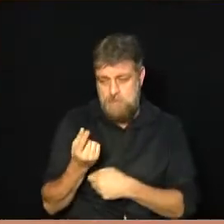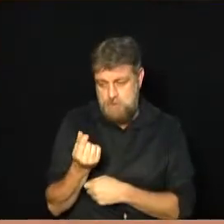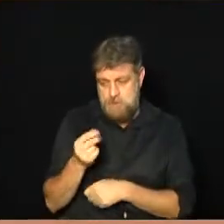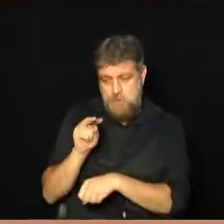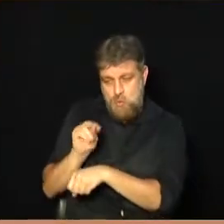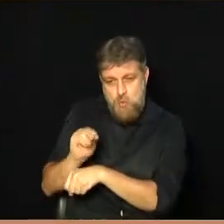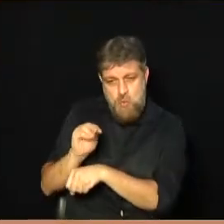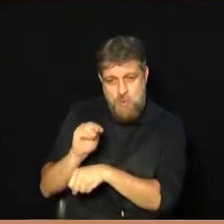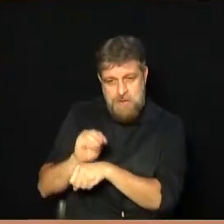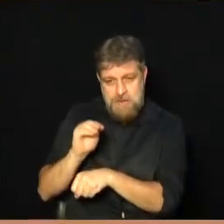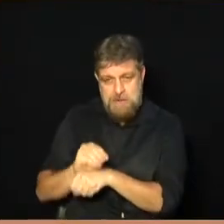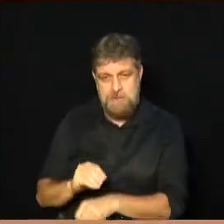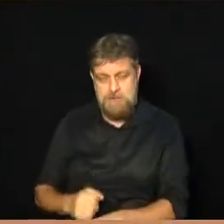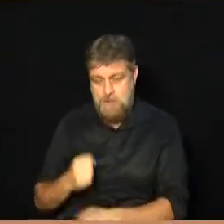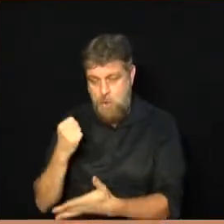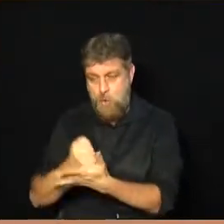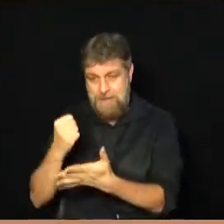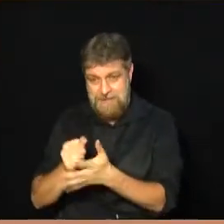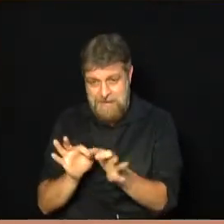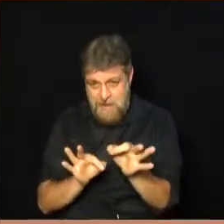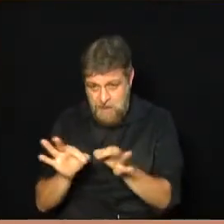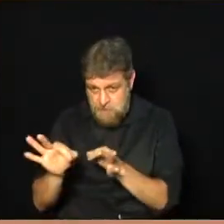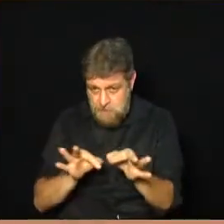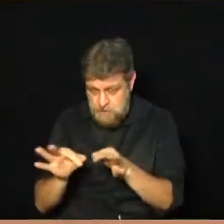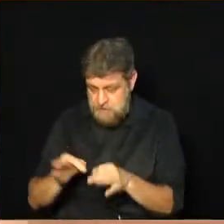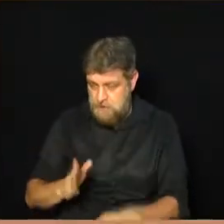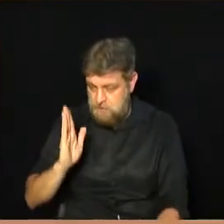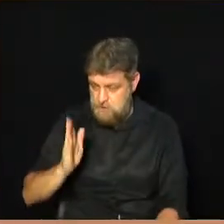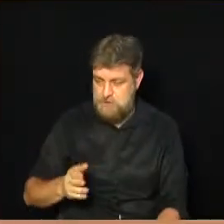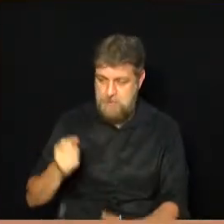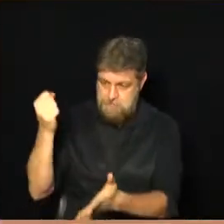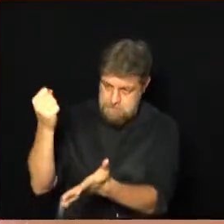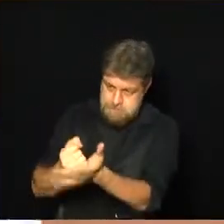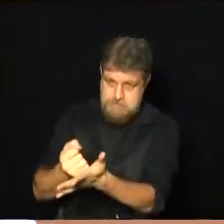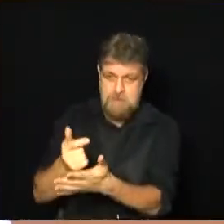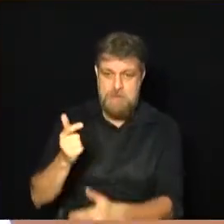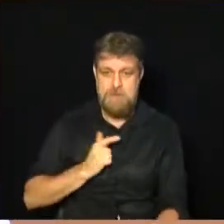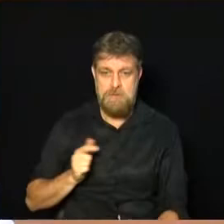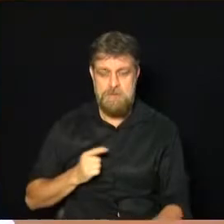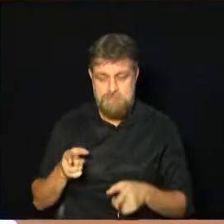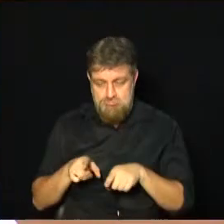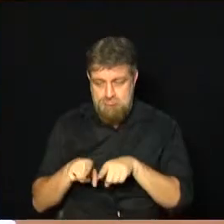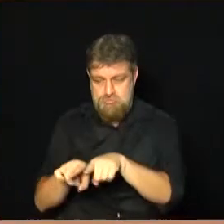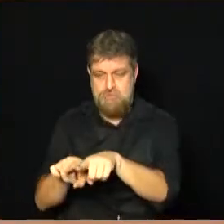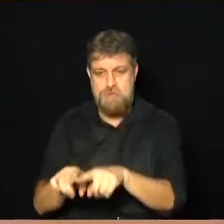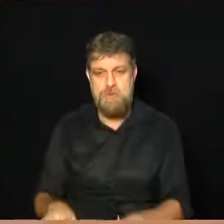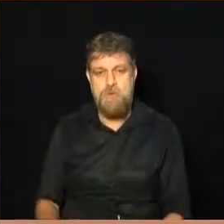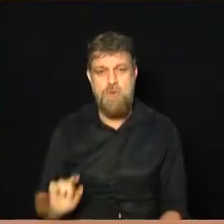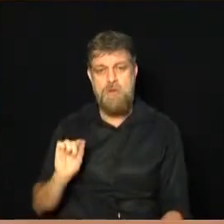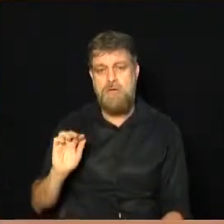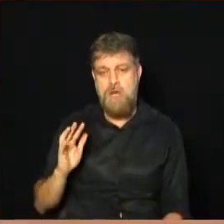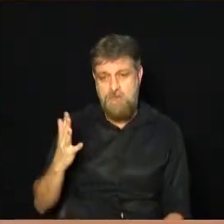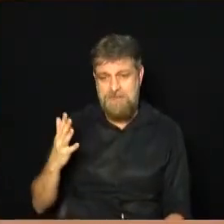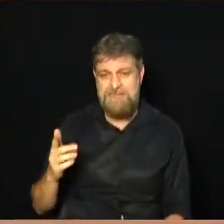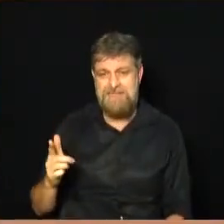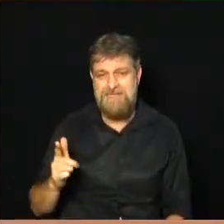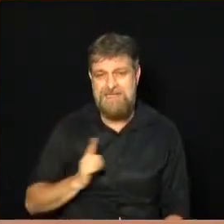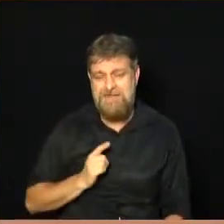uma obra contratada com projeto executivo e obra juntos, e